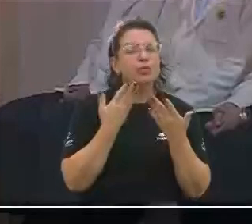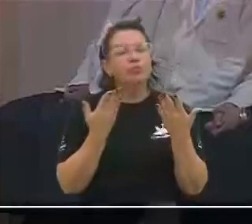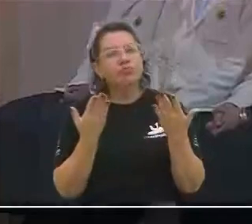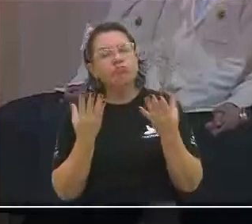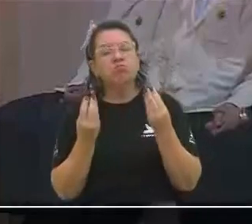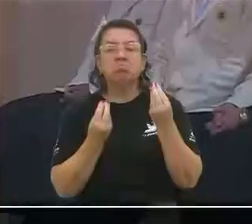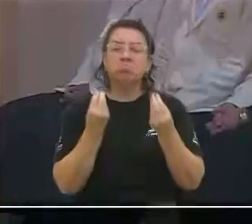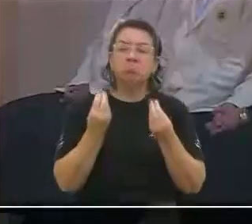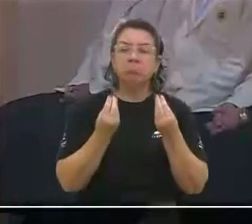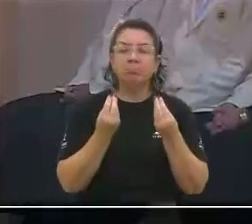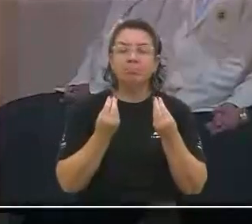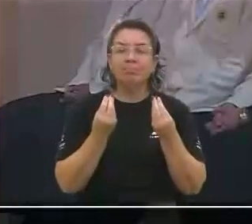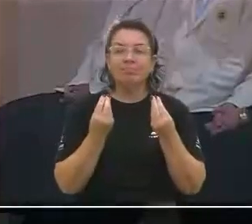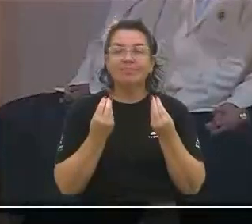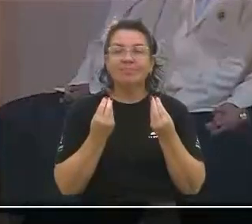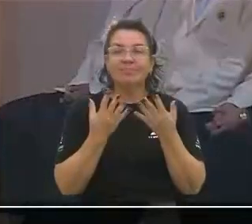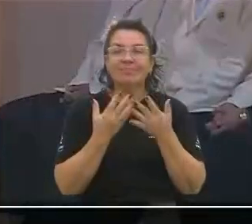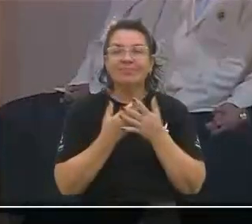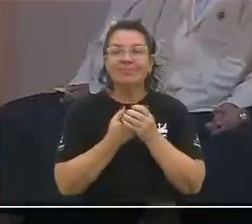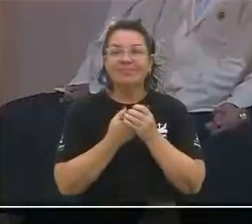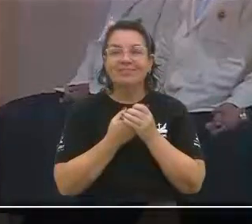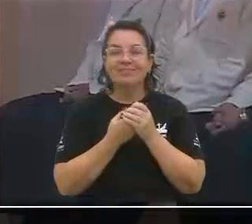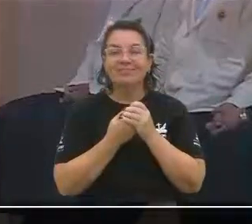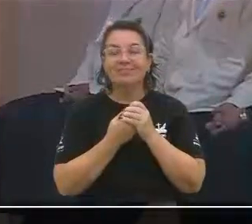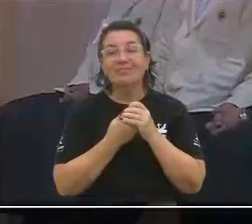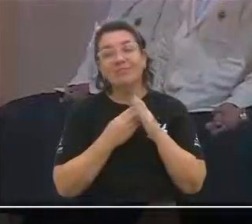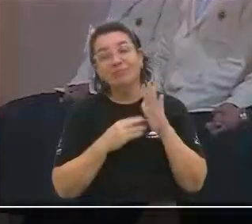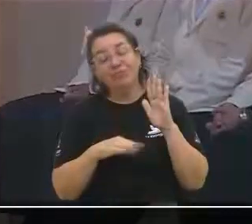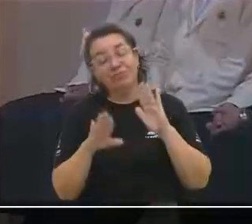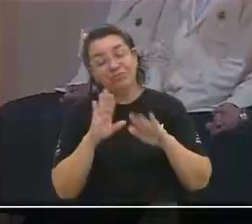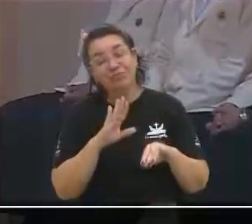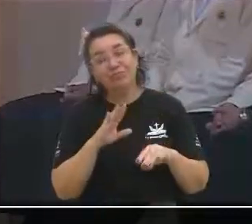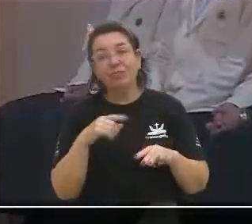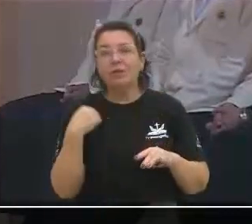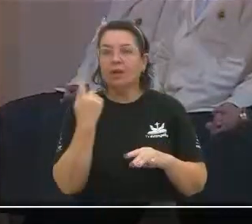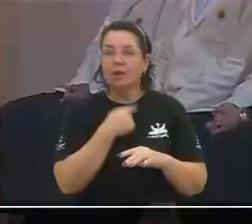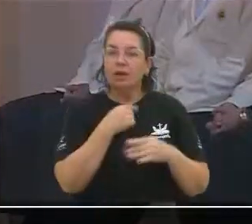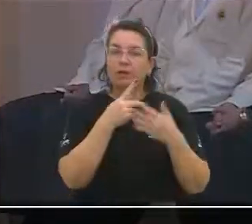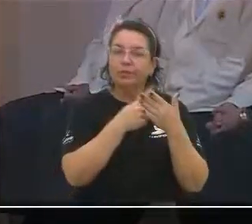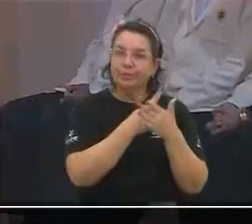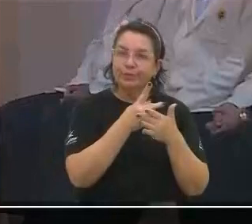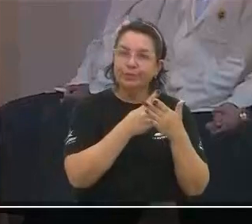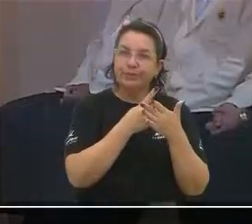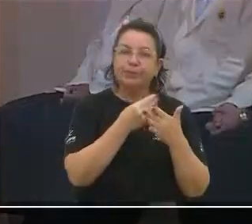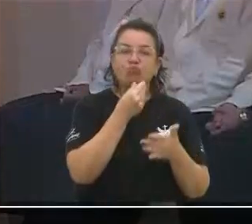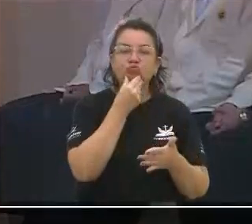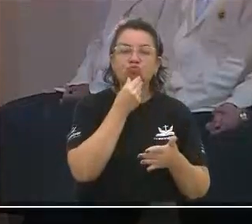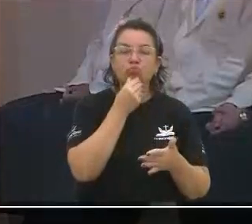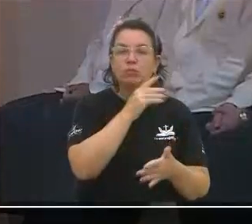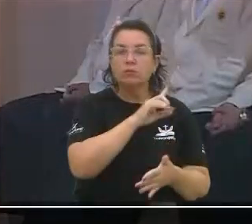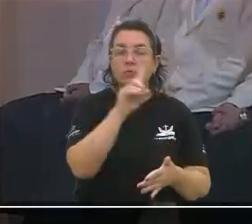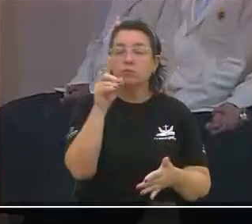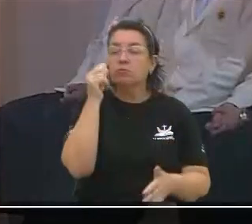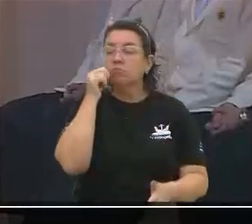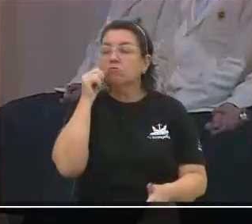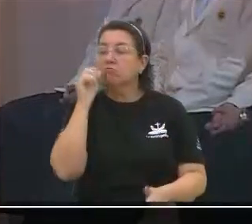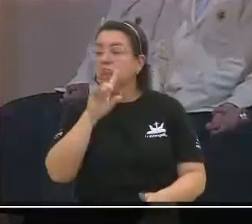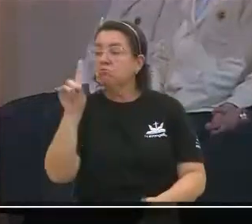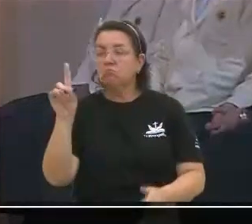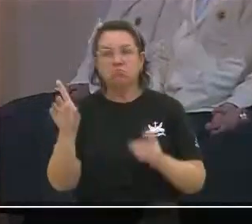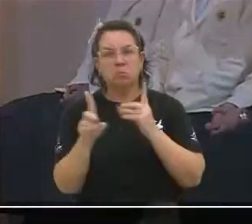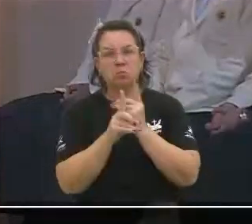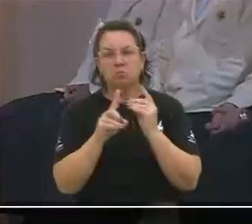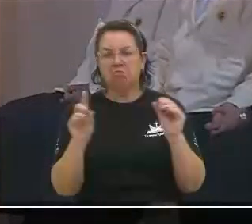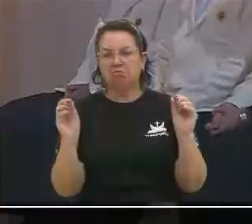ora quantas vezes meus irmãos tem gente que tá procurando um homem de Deus uma mulher de Deus e no encontro